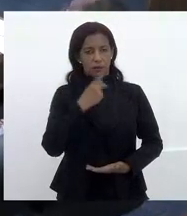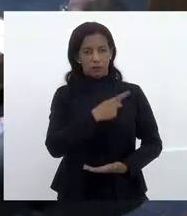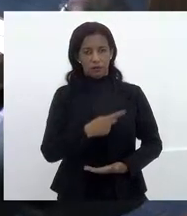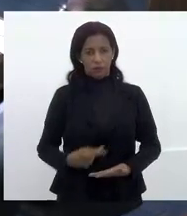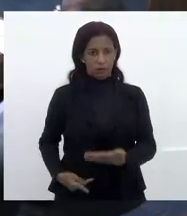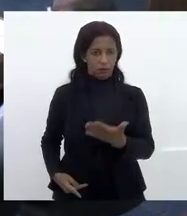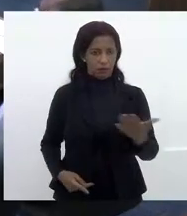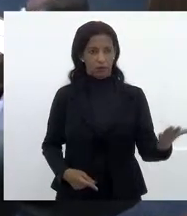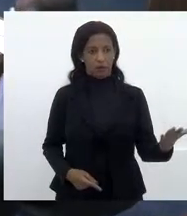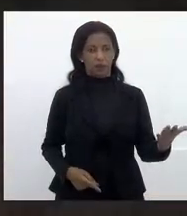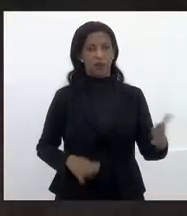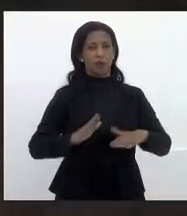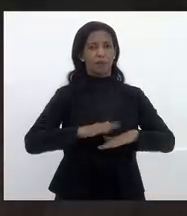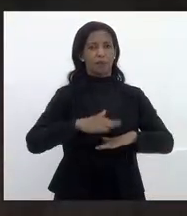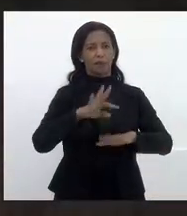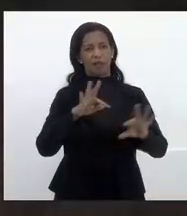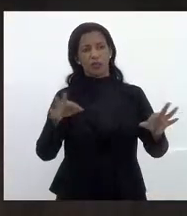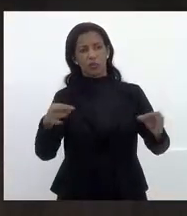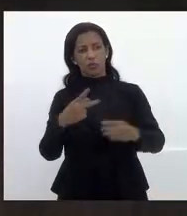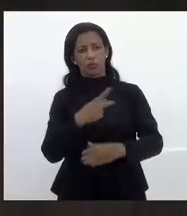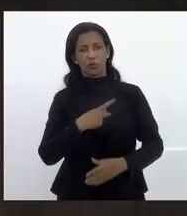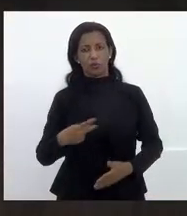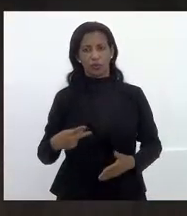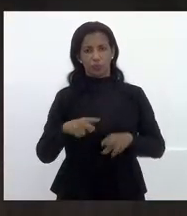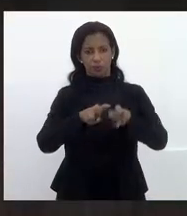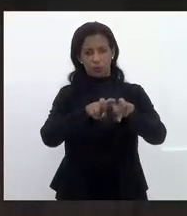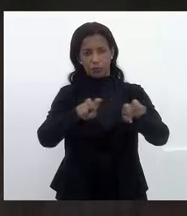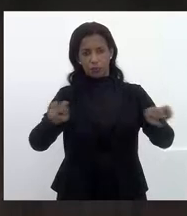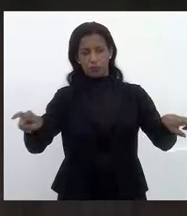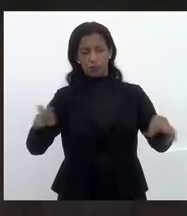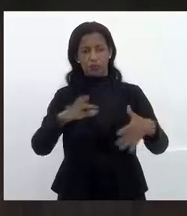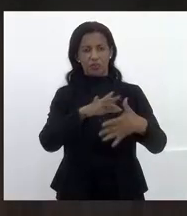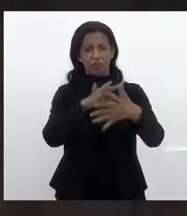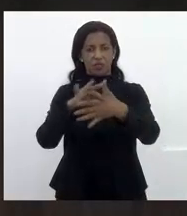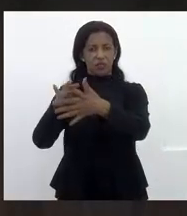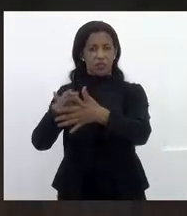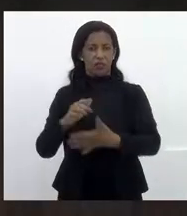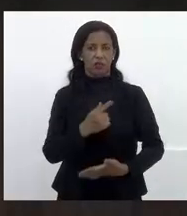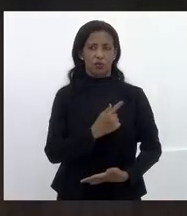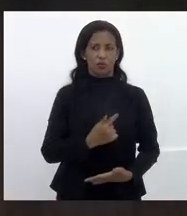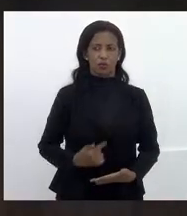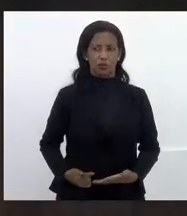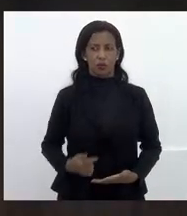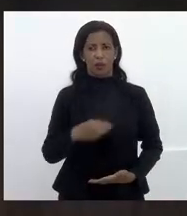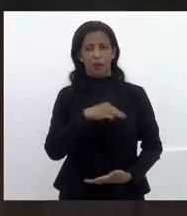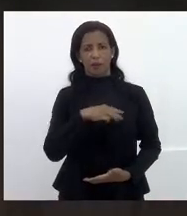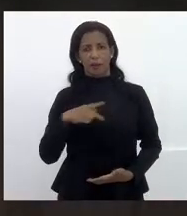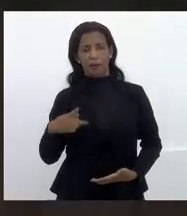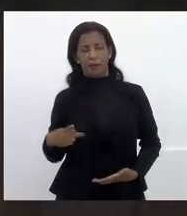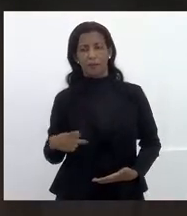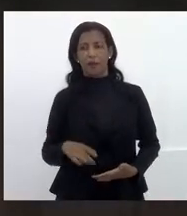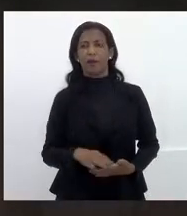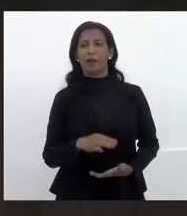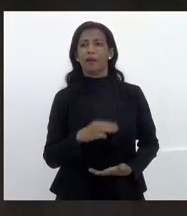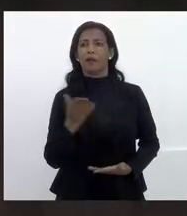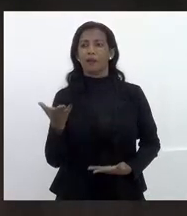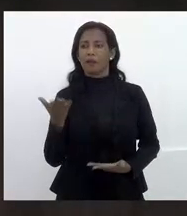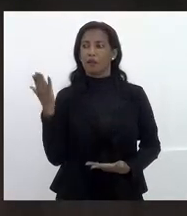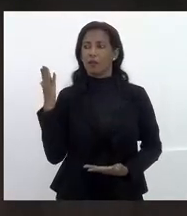que o Preside audiência pública em fim representações do governo do Ministério Público a defensoria